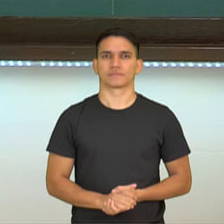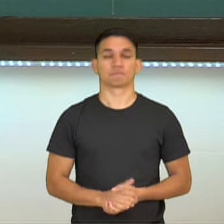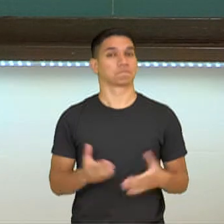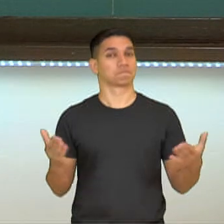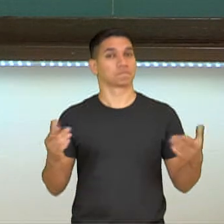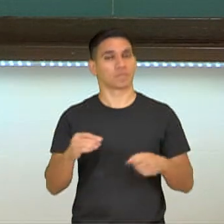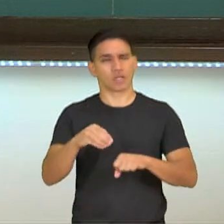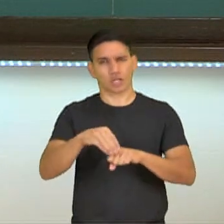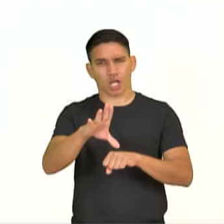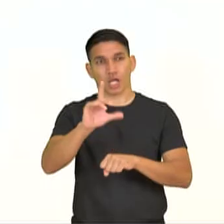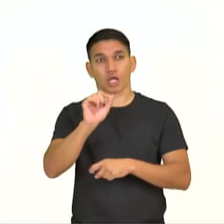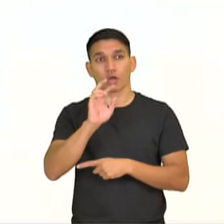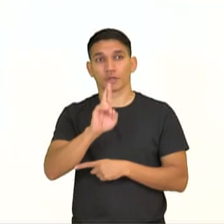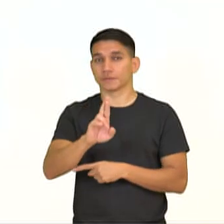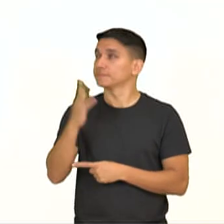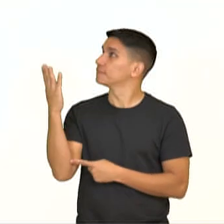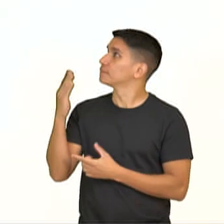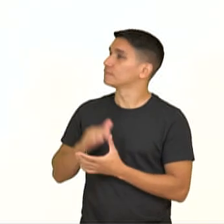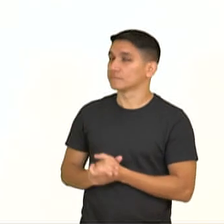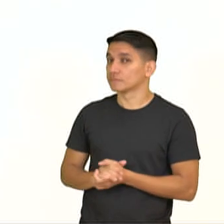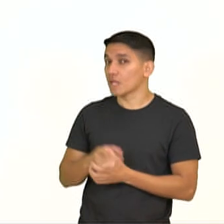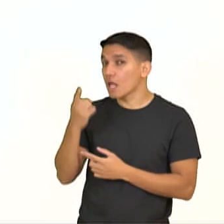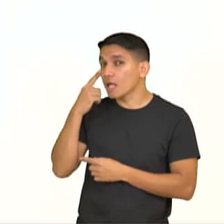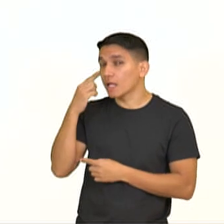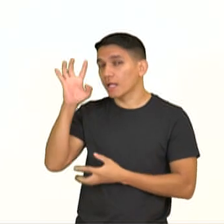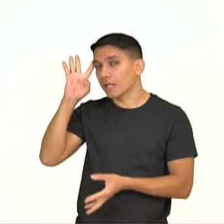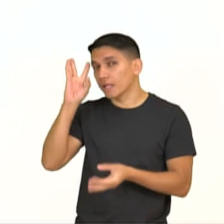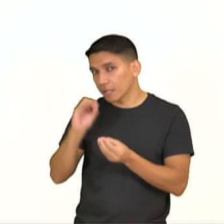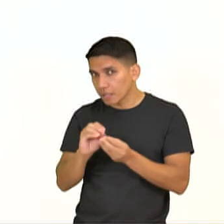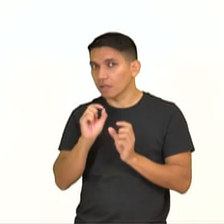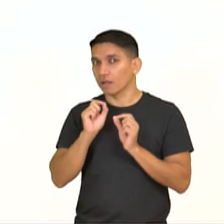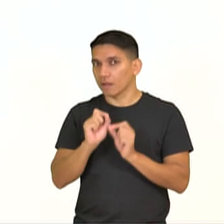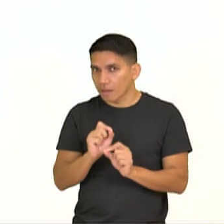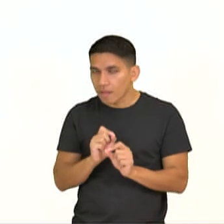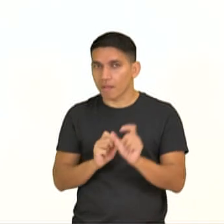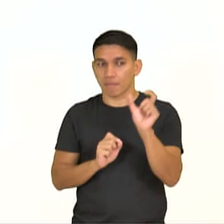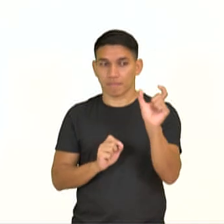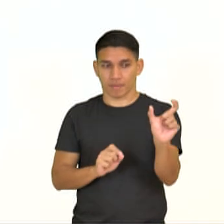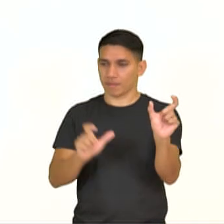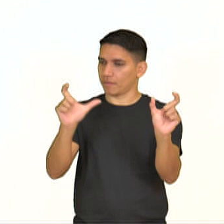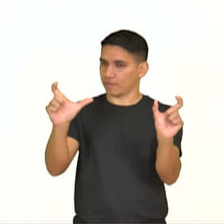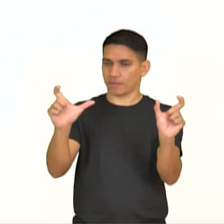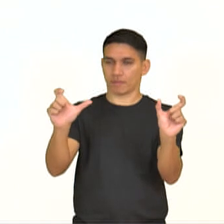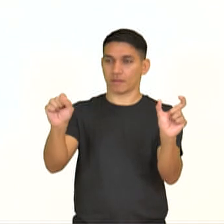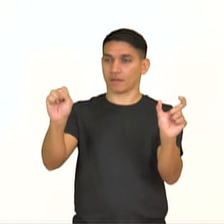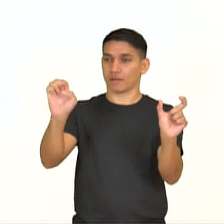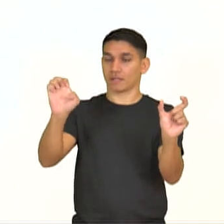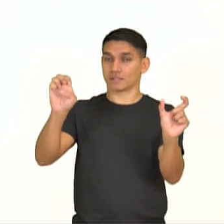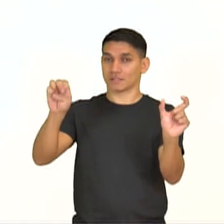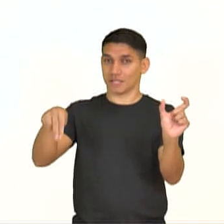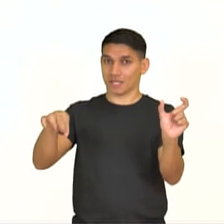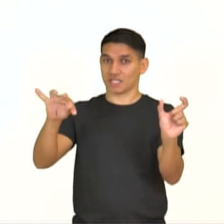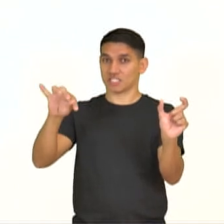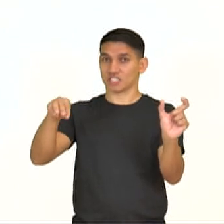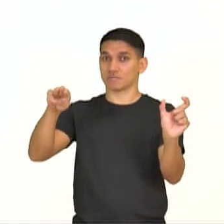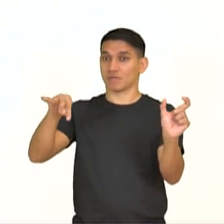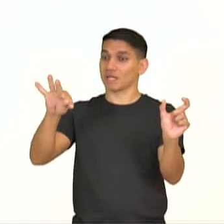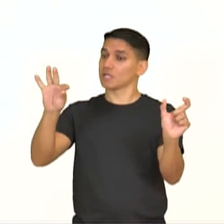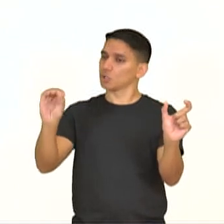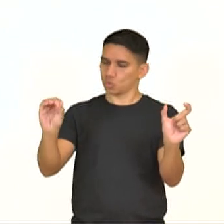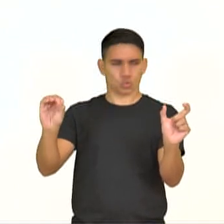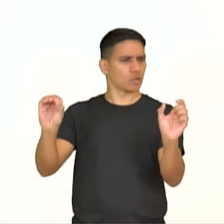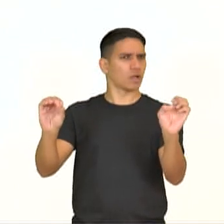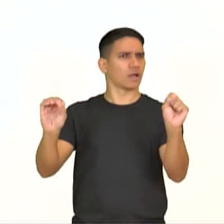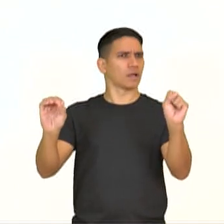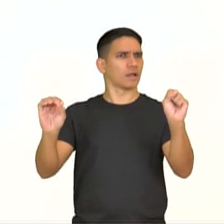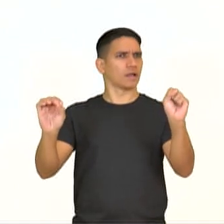Então, uma sugestão aqui seria a gente reconhecer que tanto a palavra sentimento quanto a palavra sentido têm em